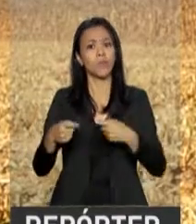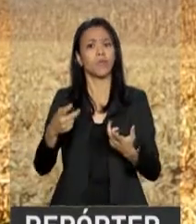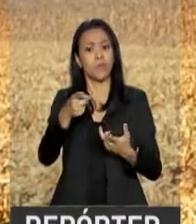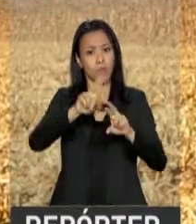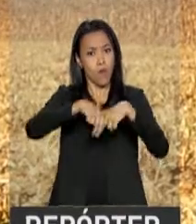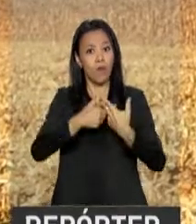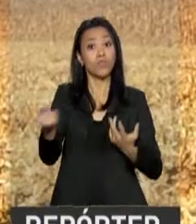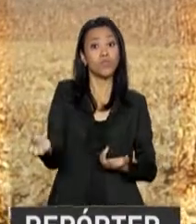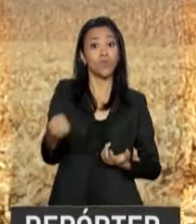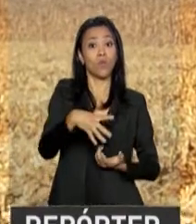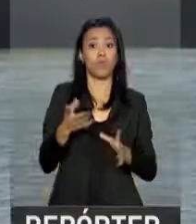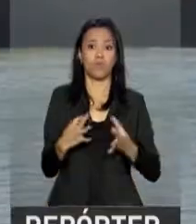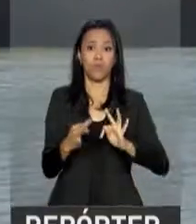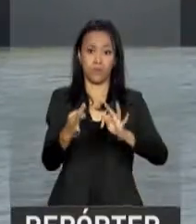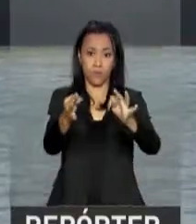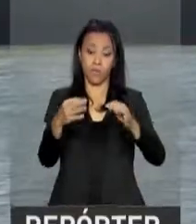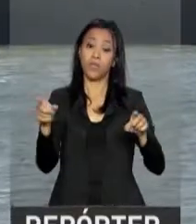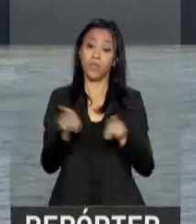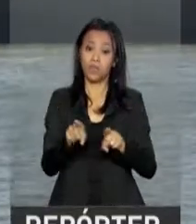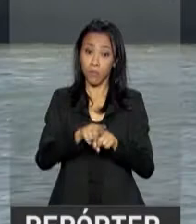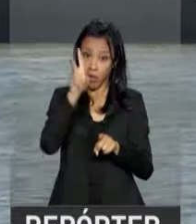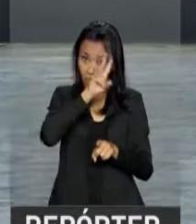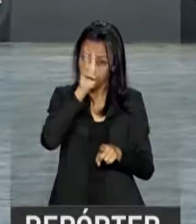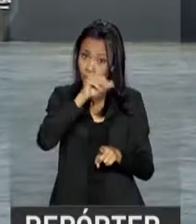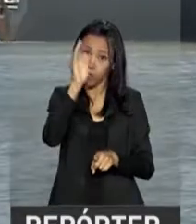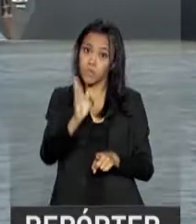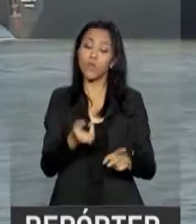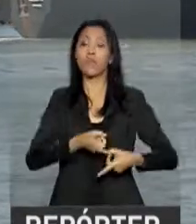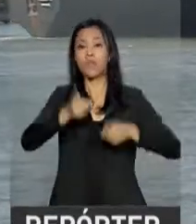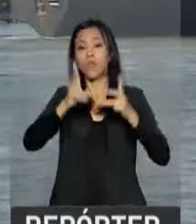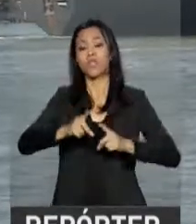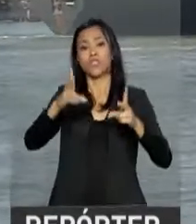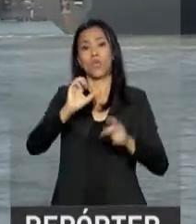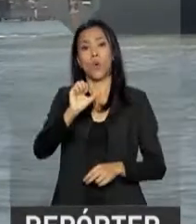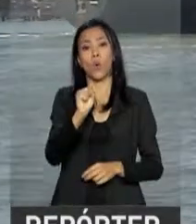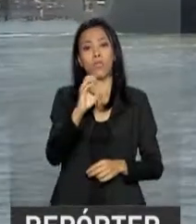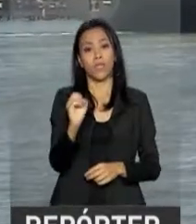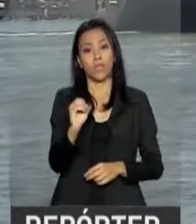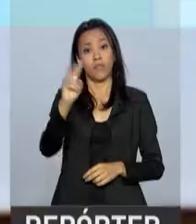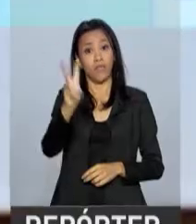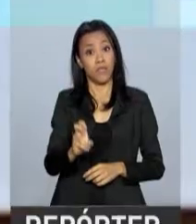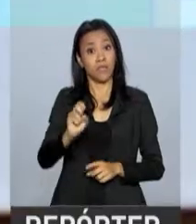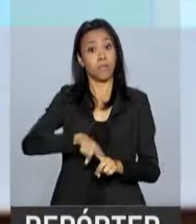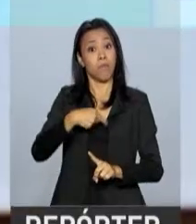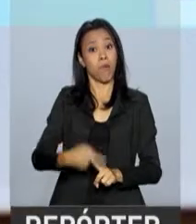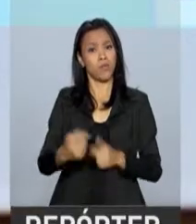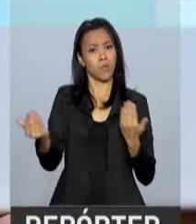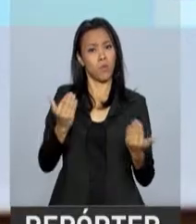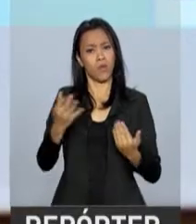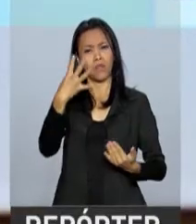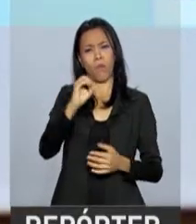novas tecnologias e lembra que o país exporta hoje 80 vezes mais do que há 40 anos o setor da agricultura